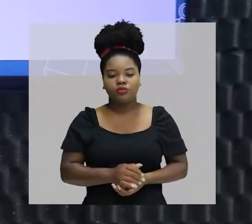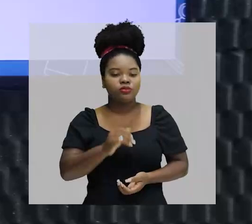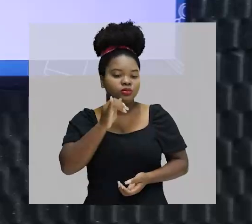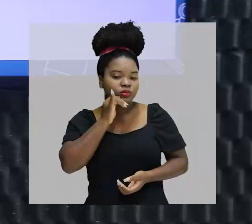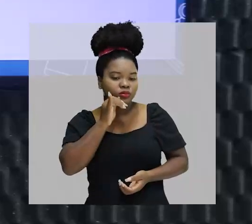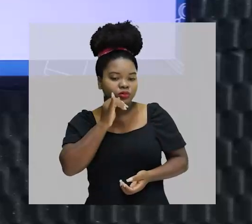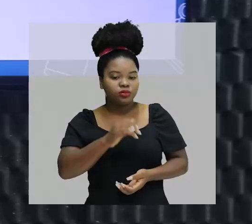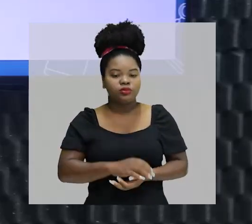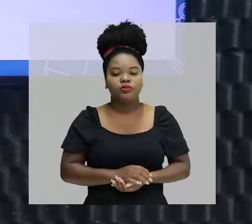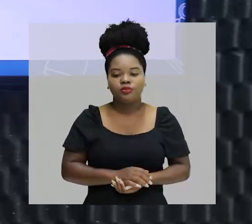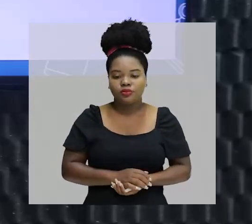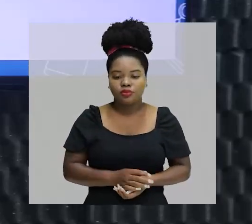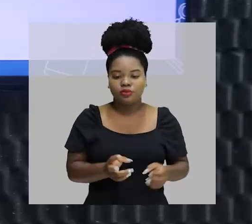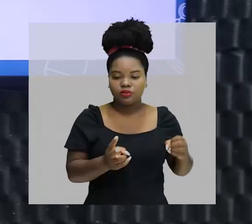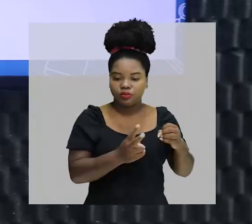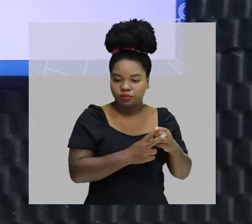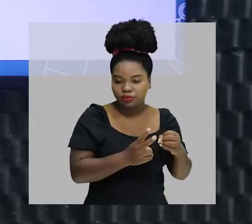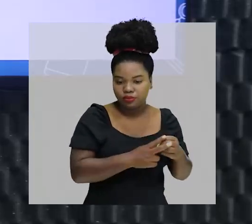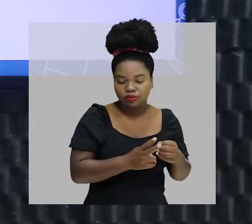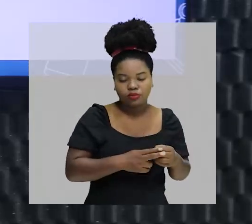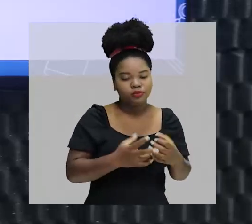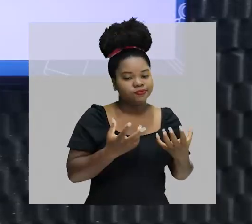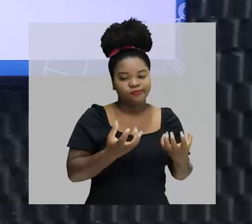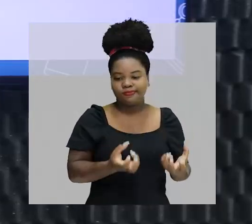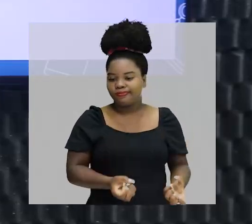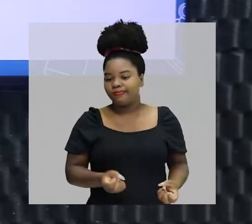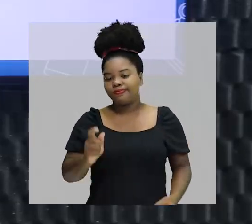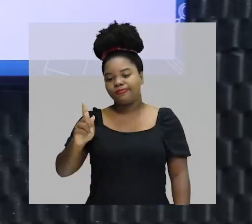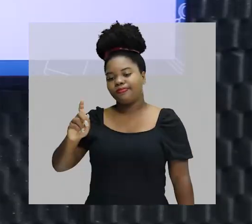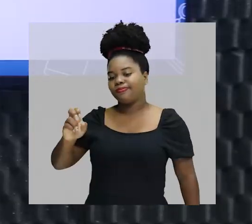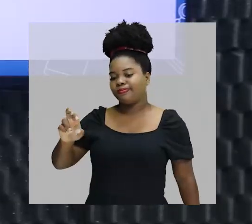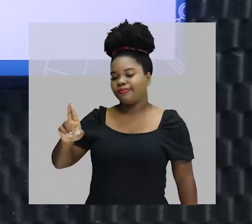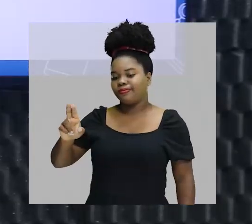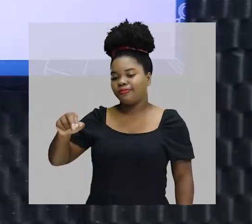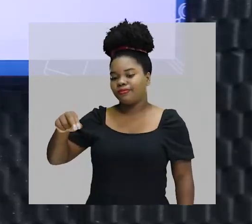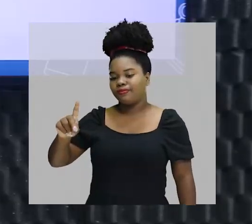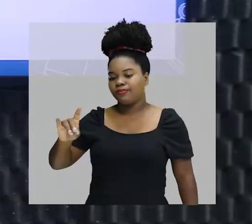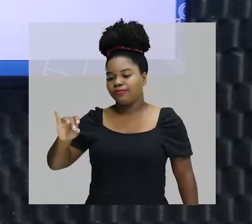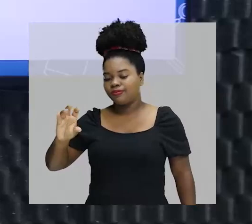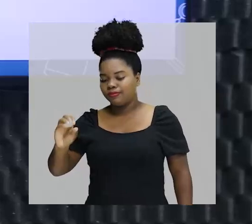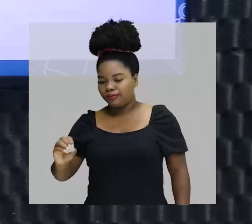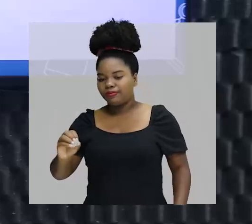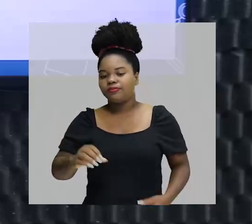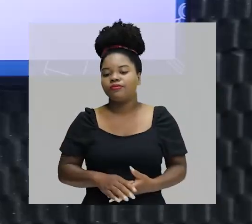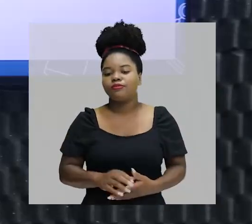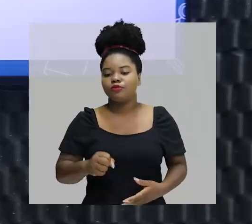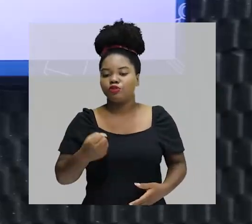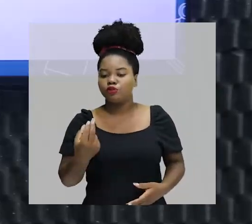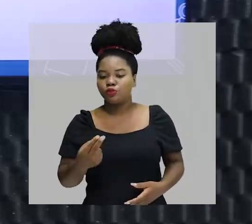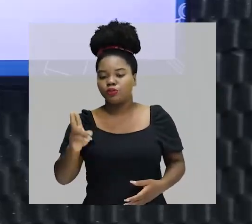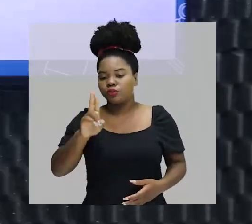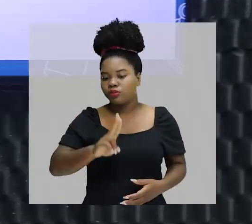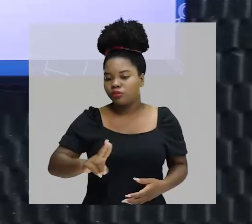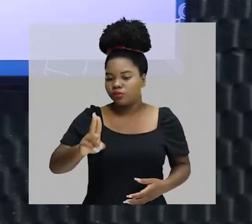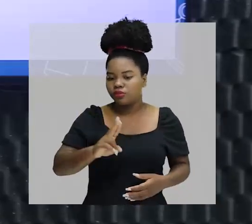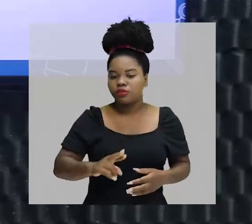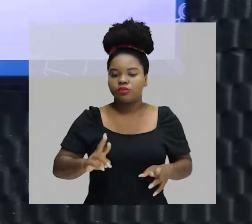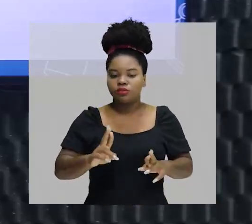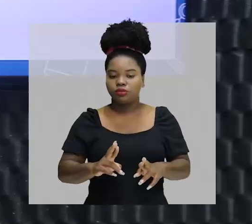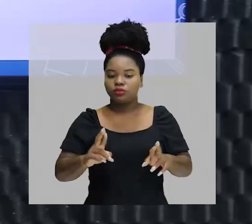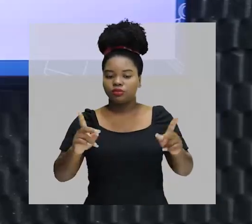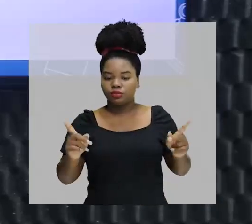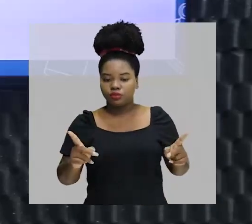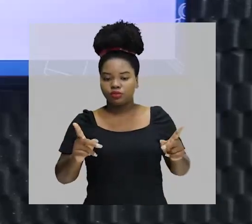que não aceitam gerúndio, ou mesmo o caso do ing usado em situações